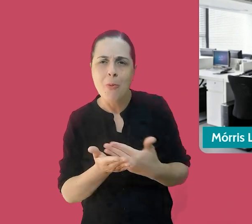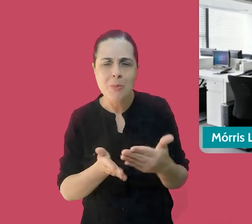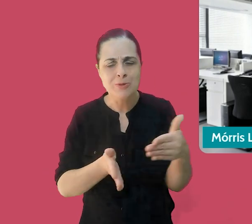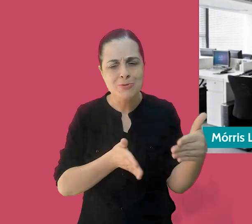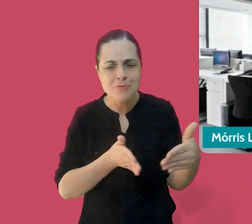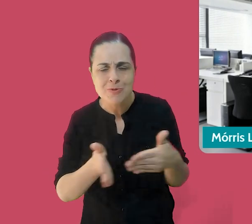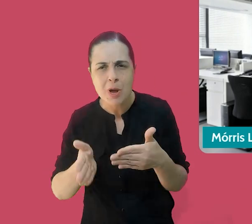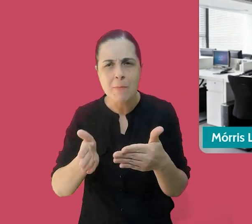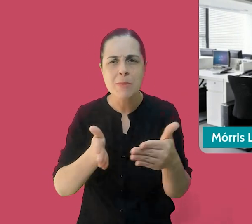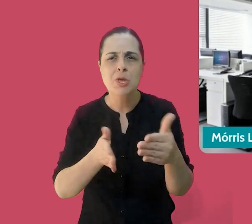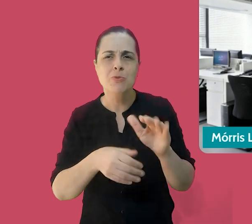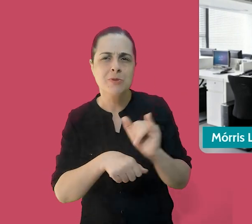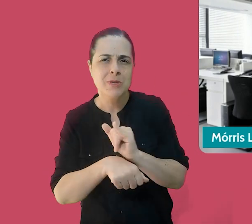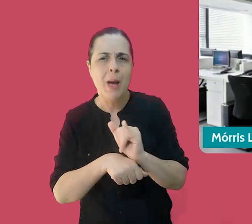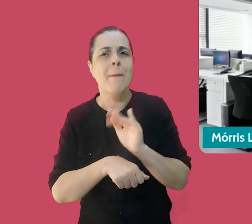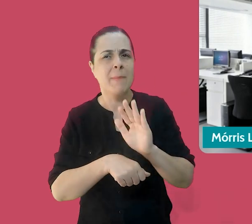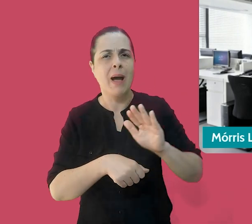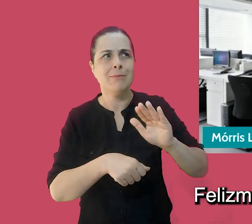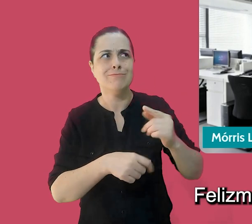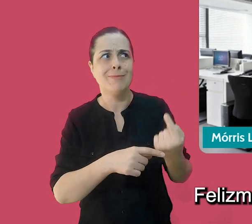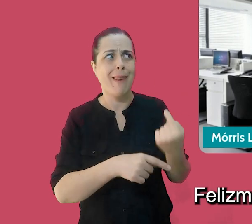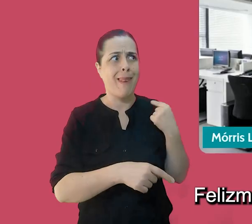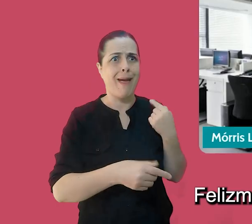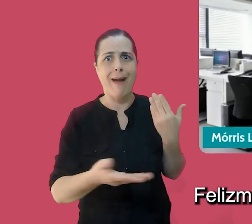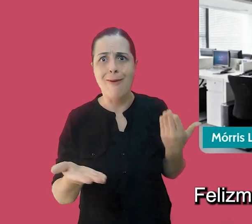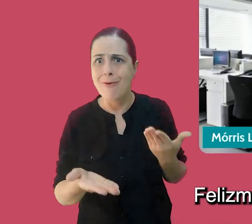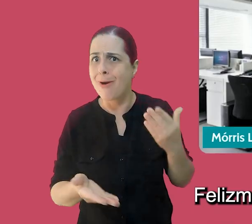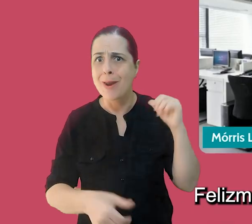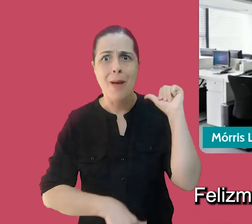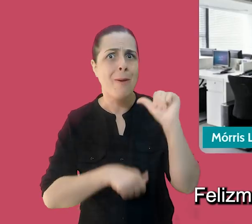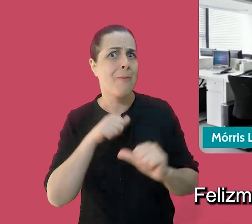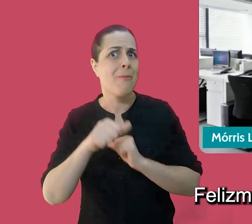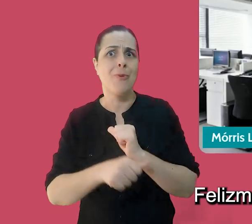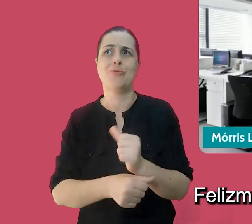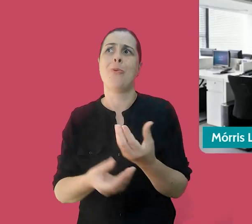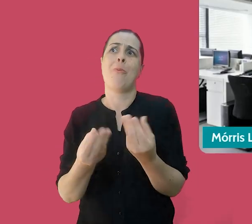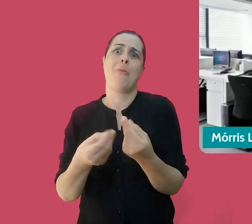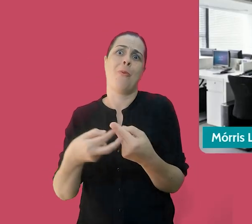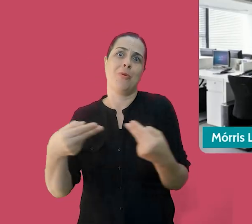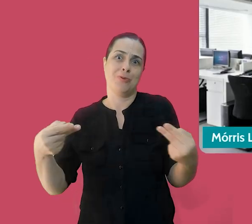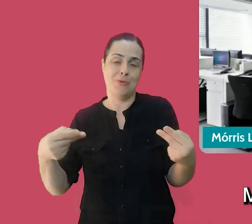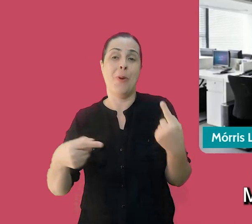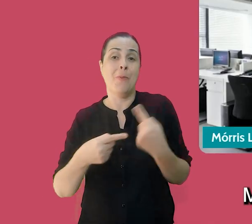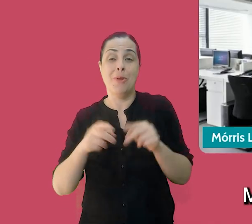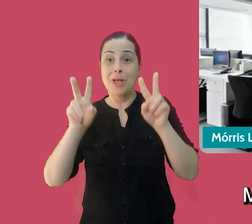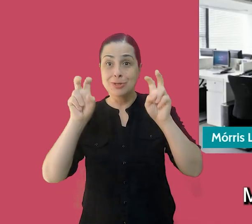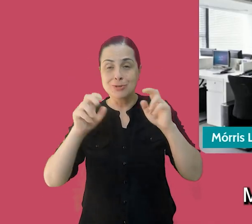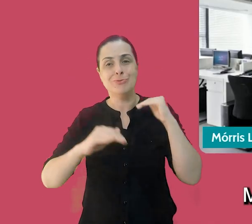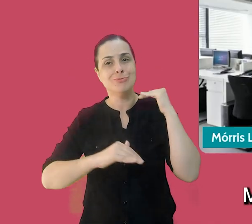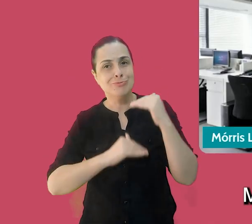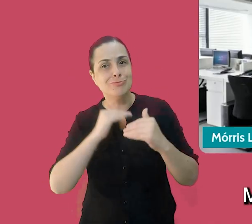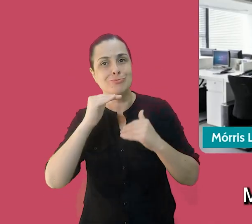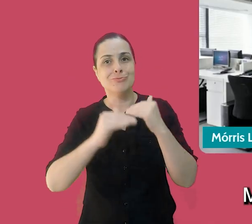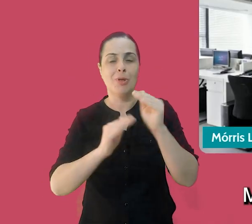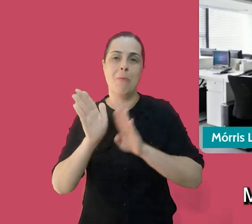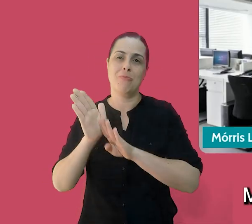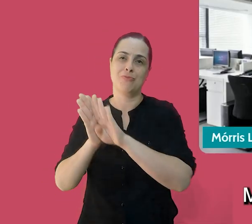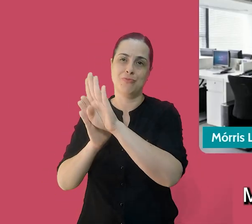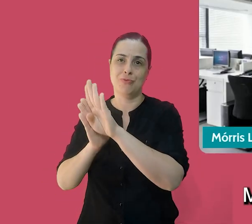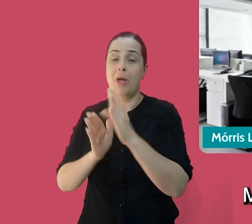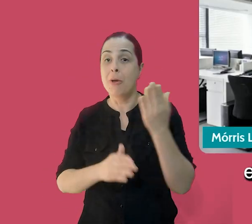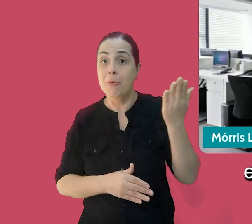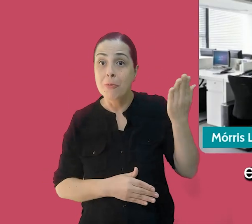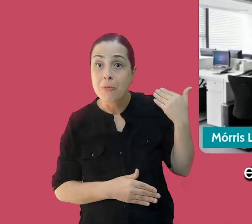E realmente muita coisa mudou. Felizmente, esse assunto está evoluindo. A gente começou como Maturi Jobs até